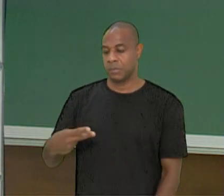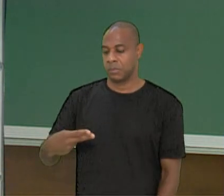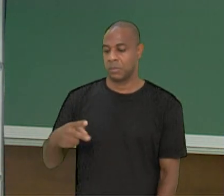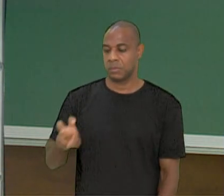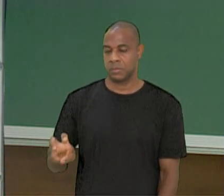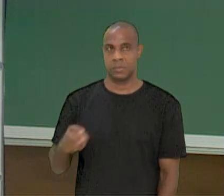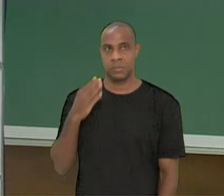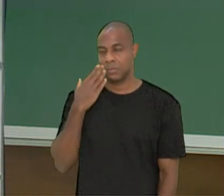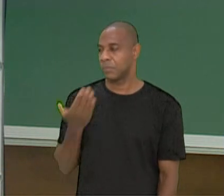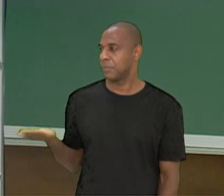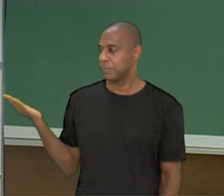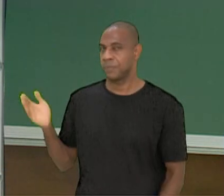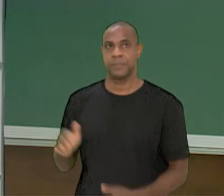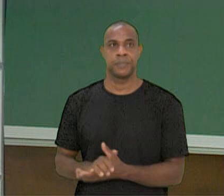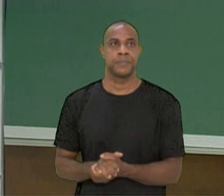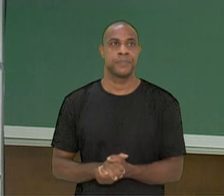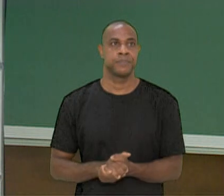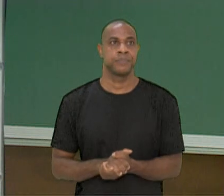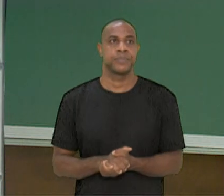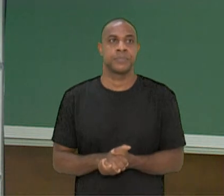então.